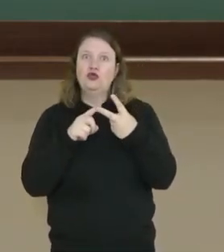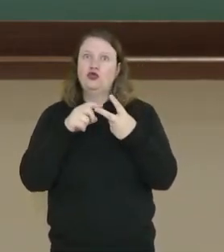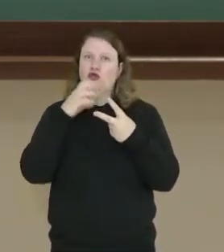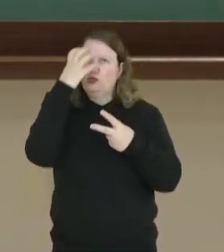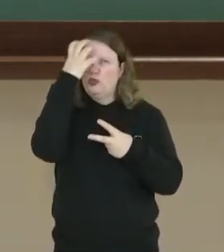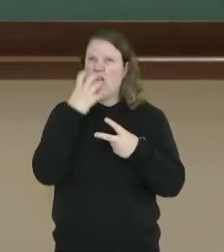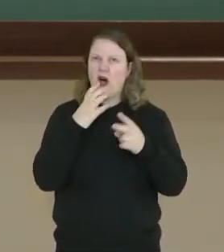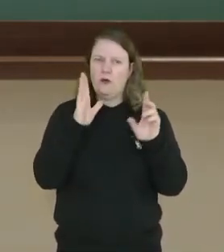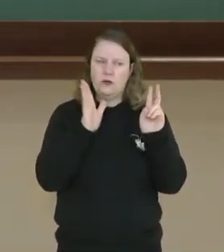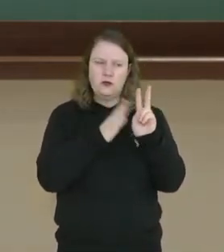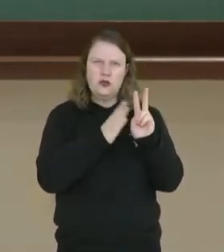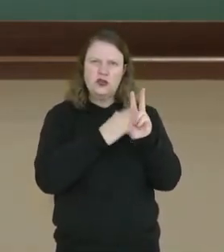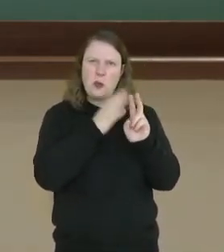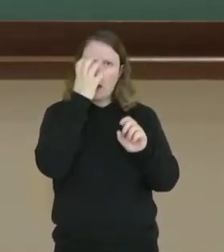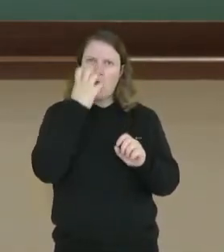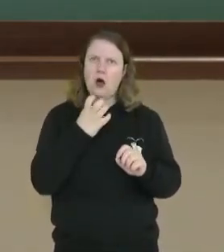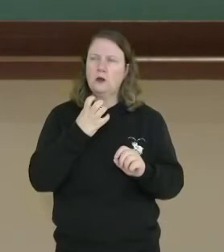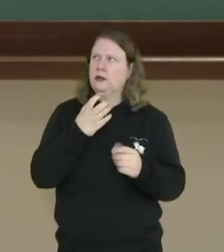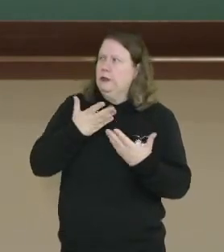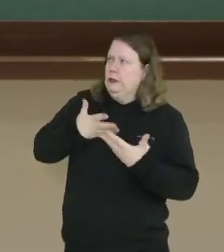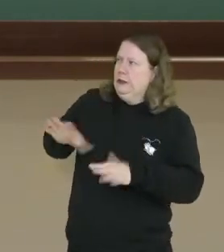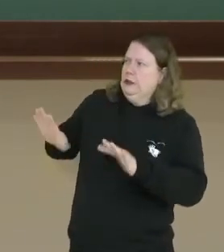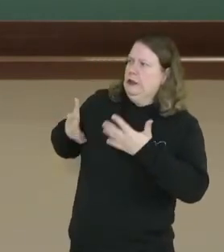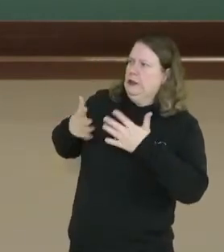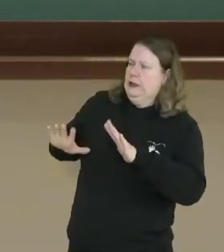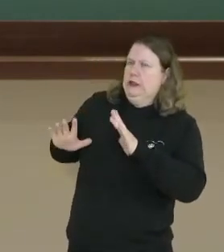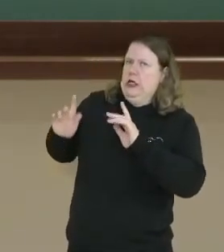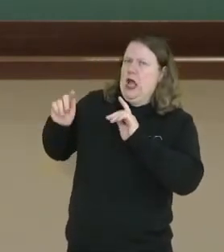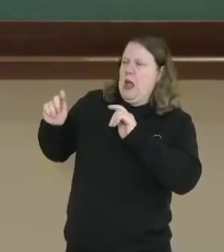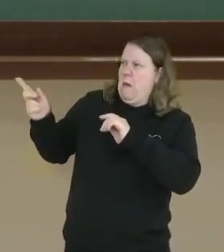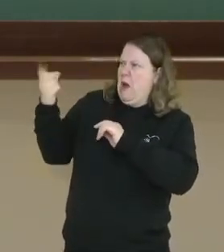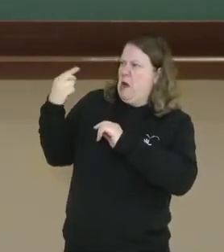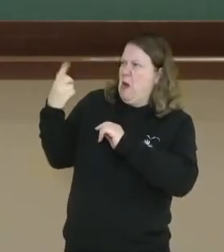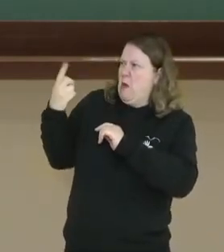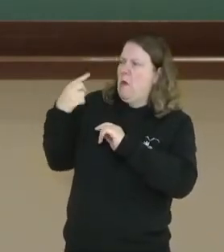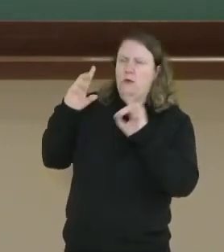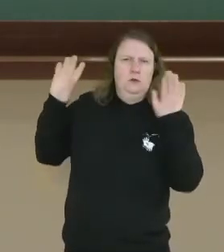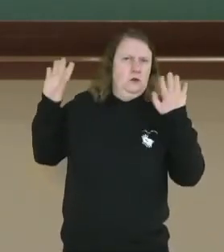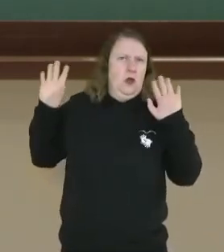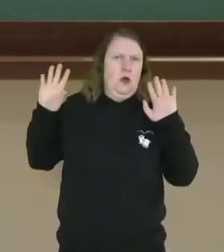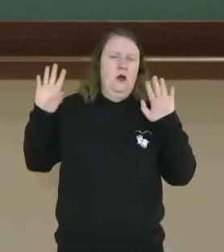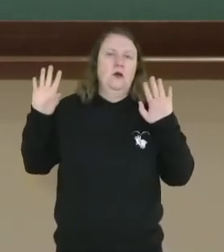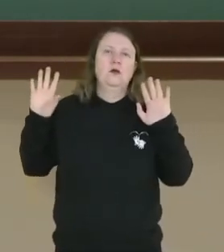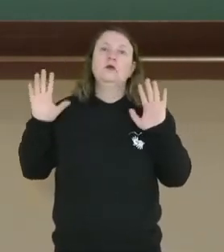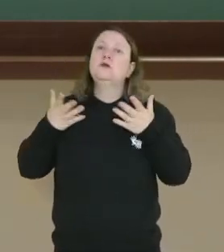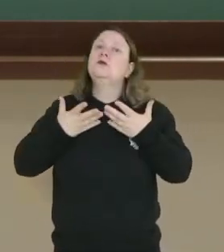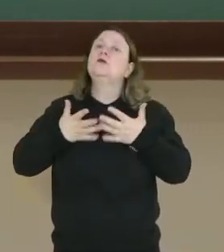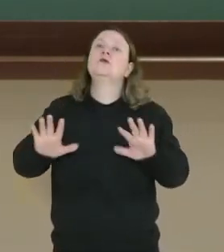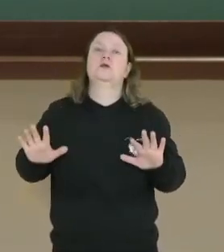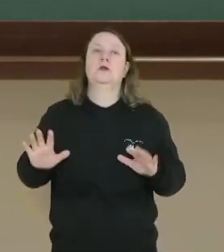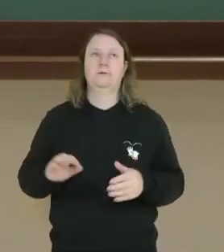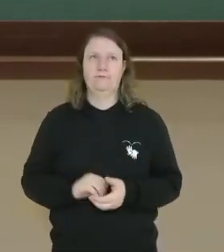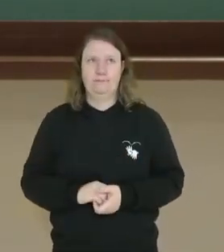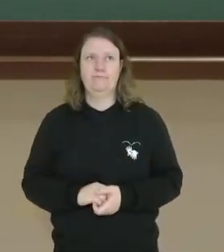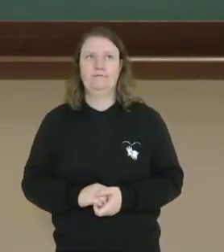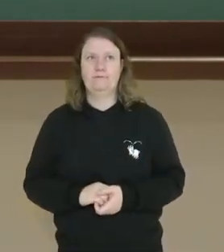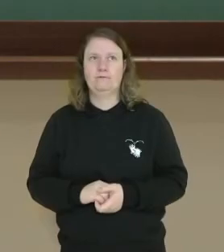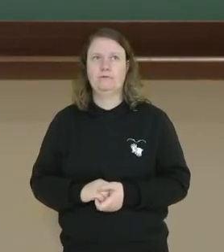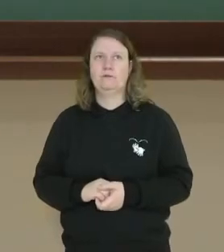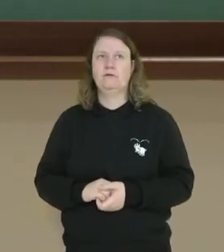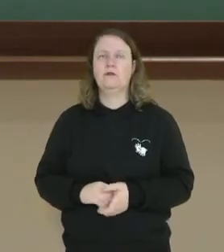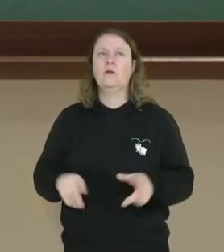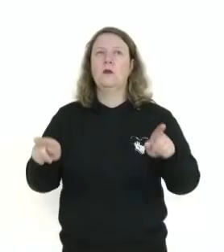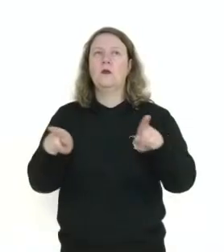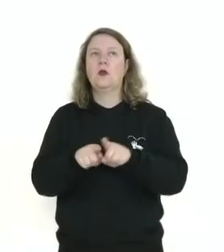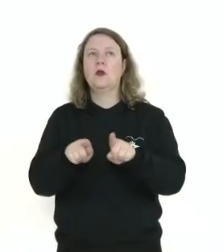aqueles hostis, que não aceitavam o domínio da população, né, dos europeus.